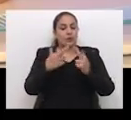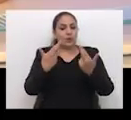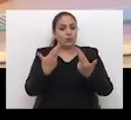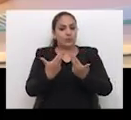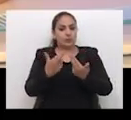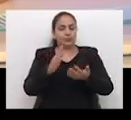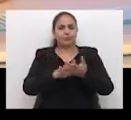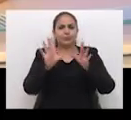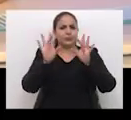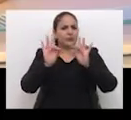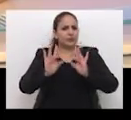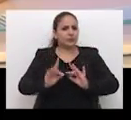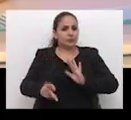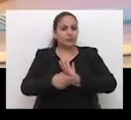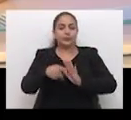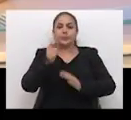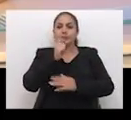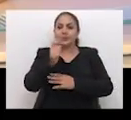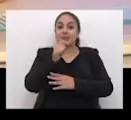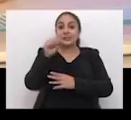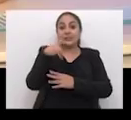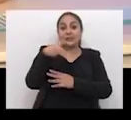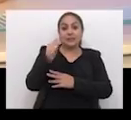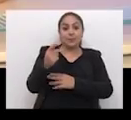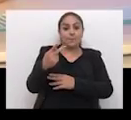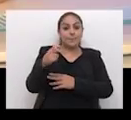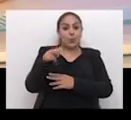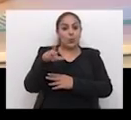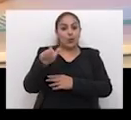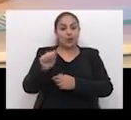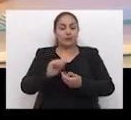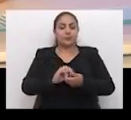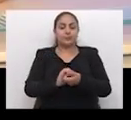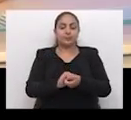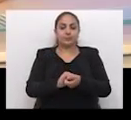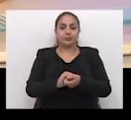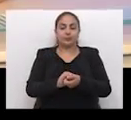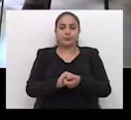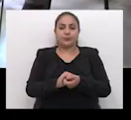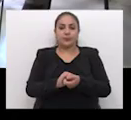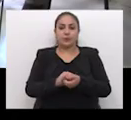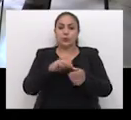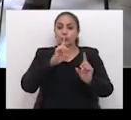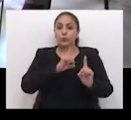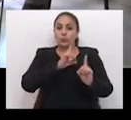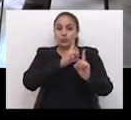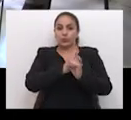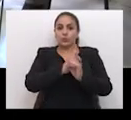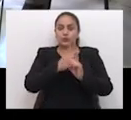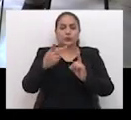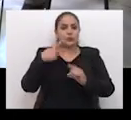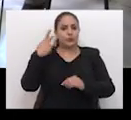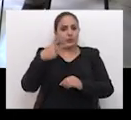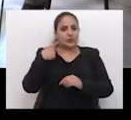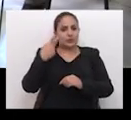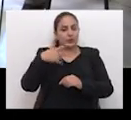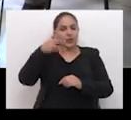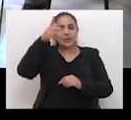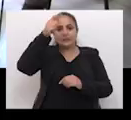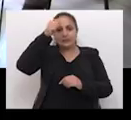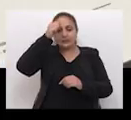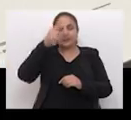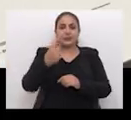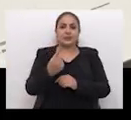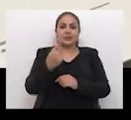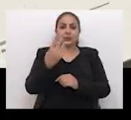nova reunião. Os detalhes na reportagem de Ana Paula Koenemann. Durante o encontro, os